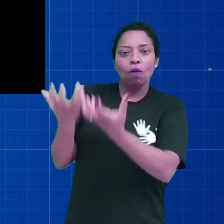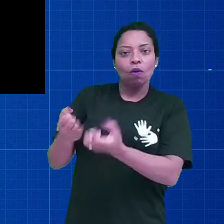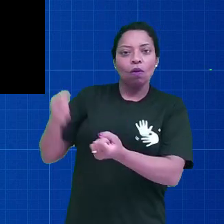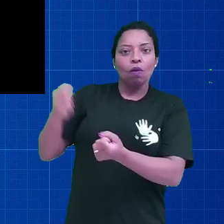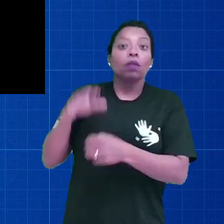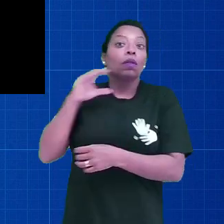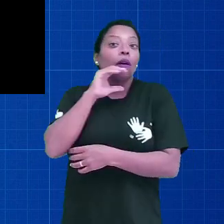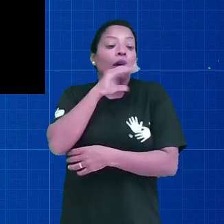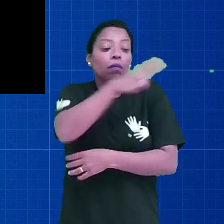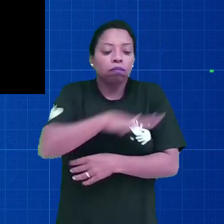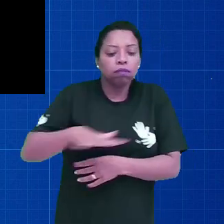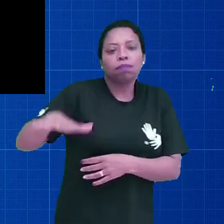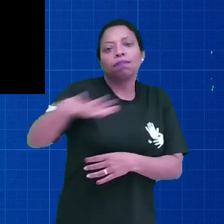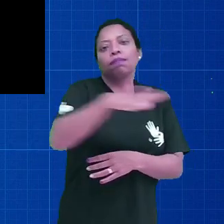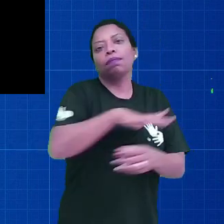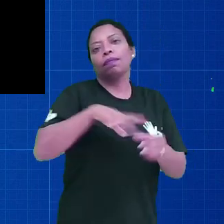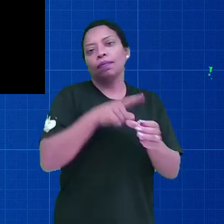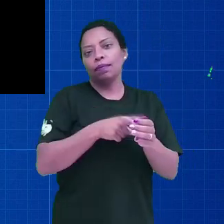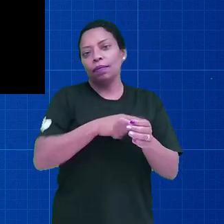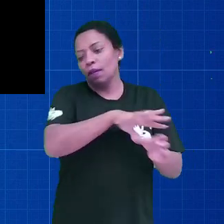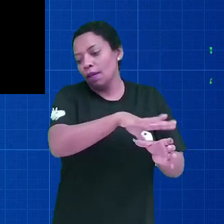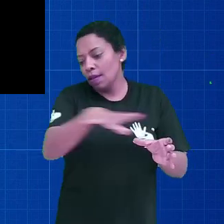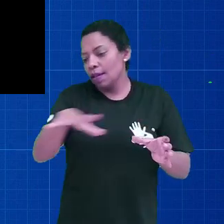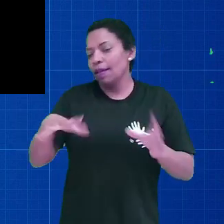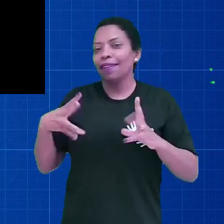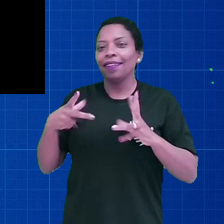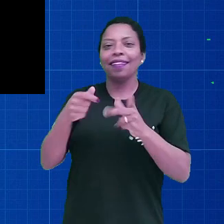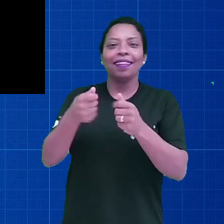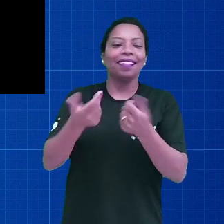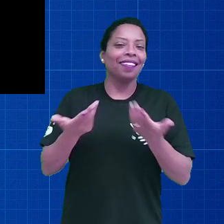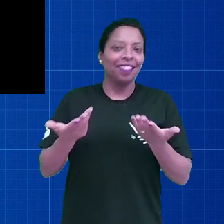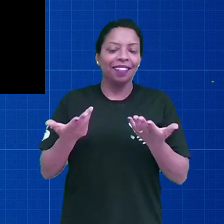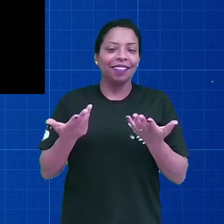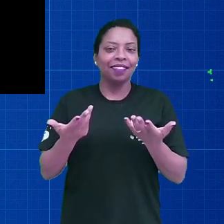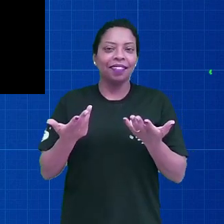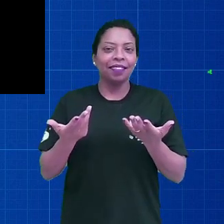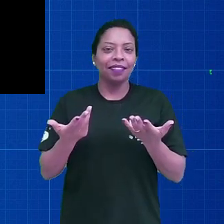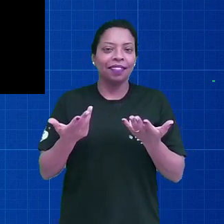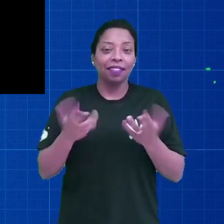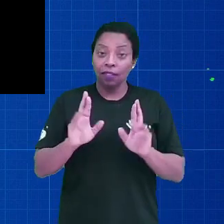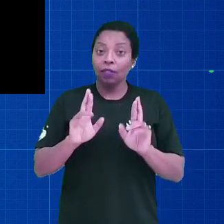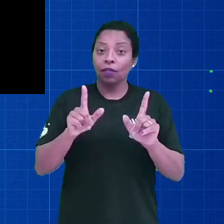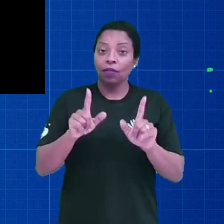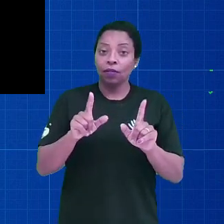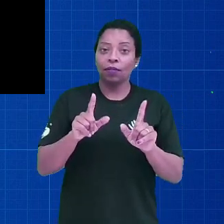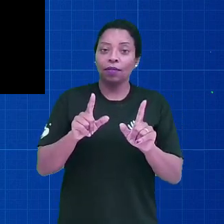mais quente aquele local. Se vai ficar mais quente, a umidade relativa vai ser menor.